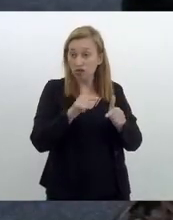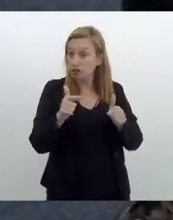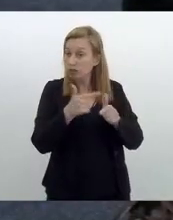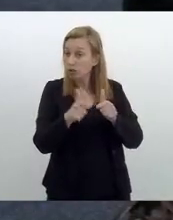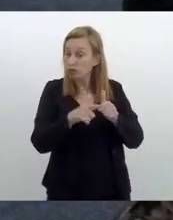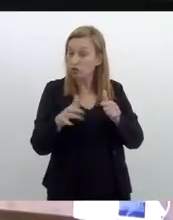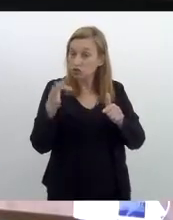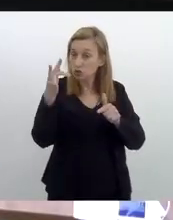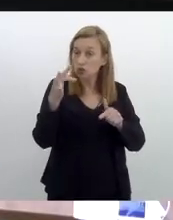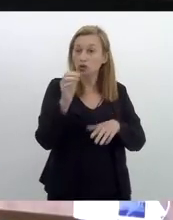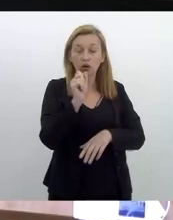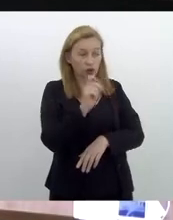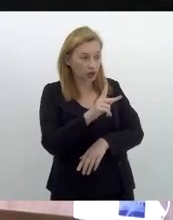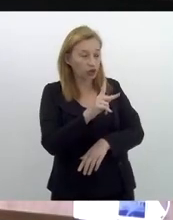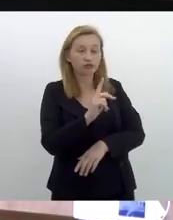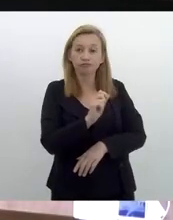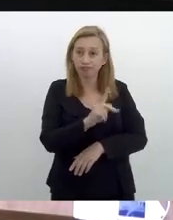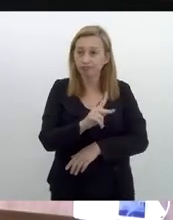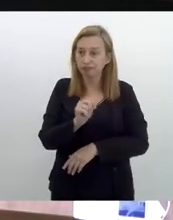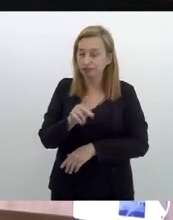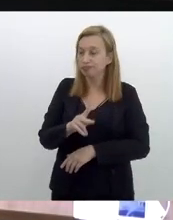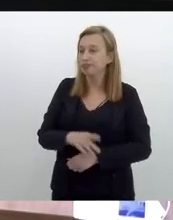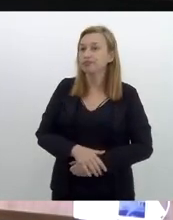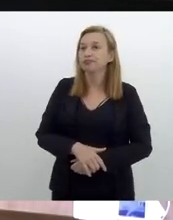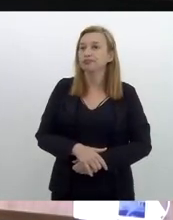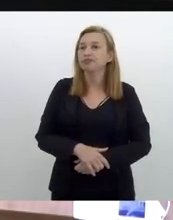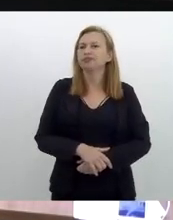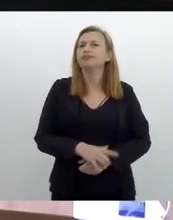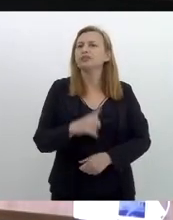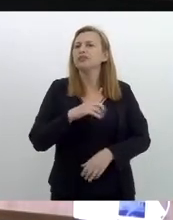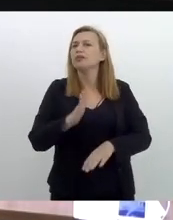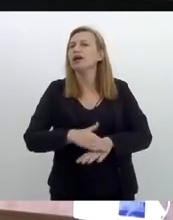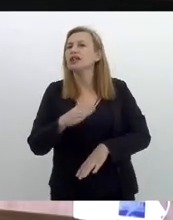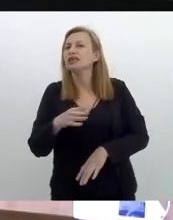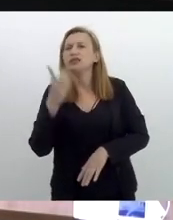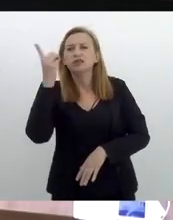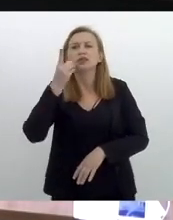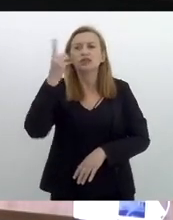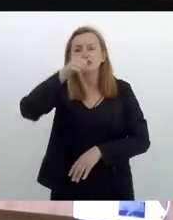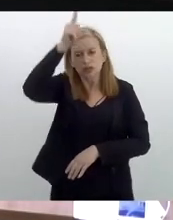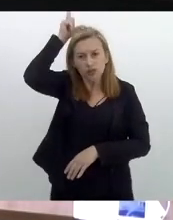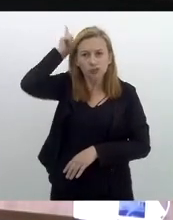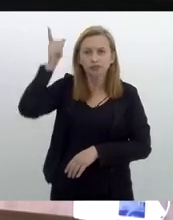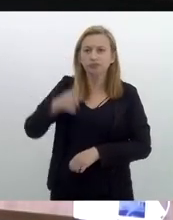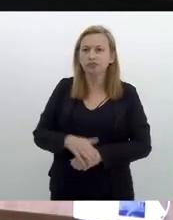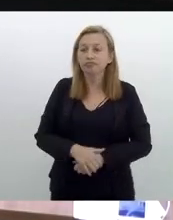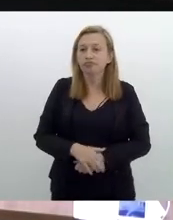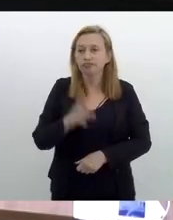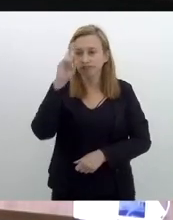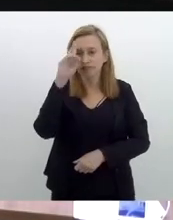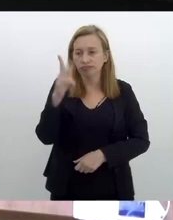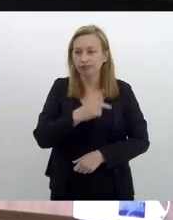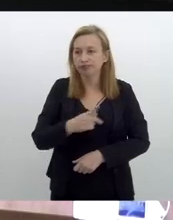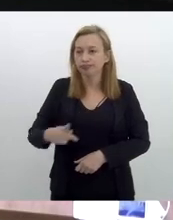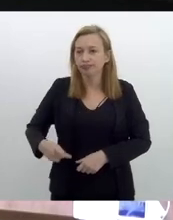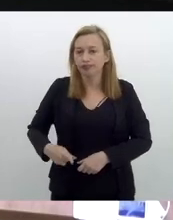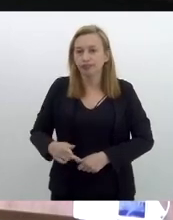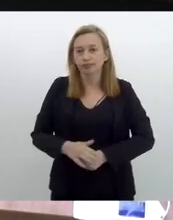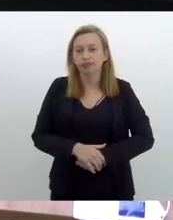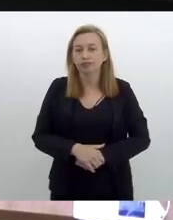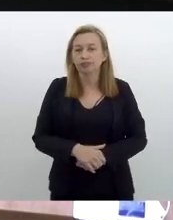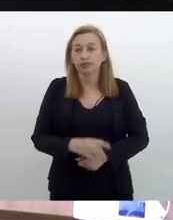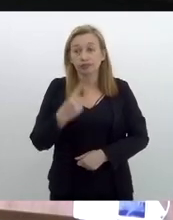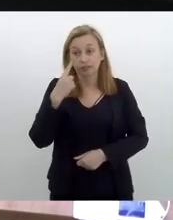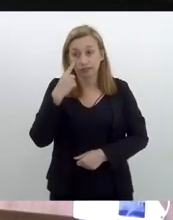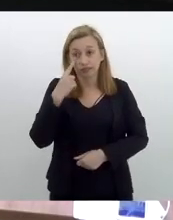mas isso já estava superado ok está superado algo mais deputado Luiz presidente olha